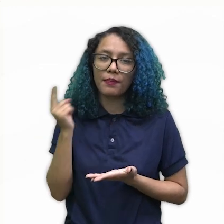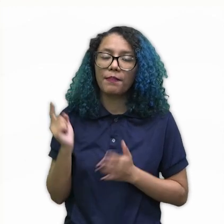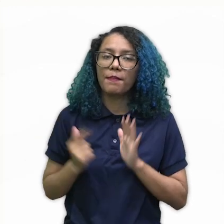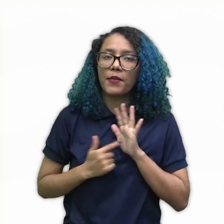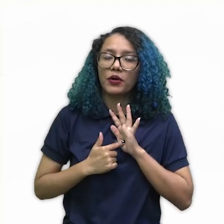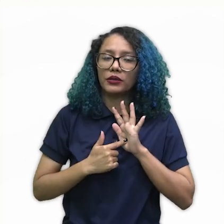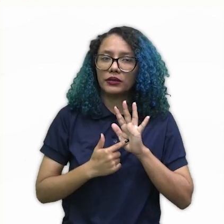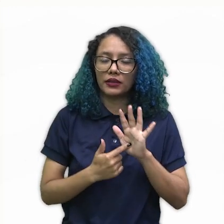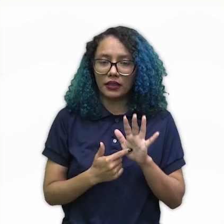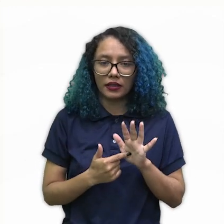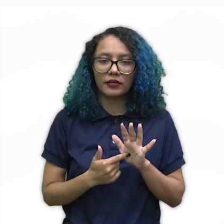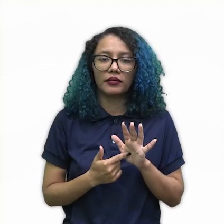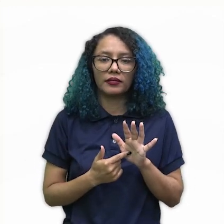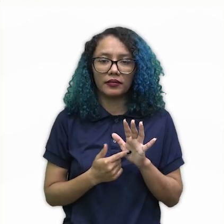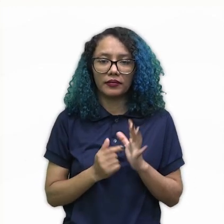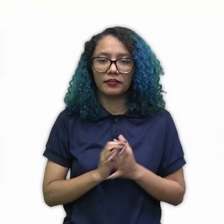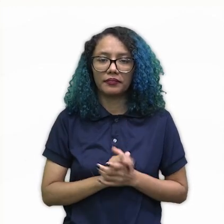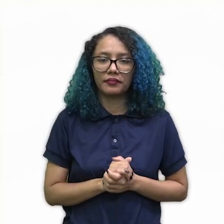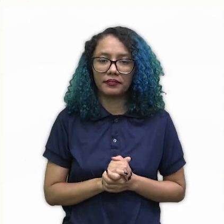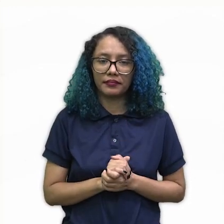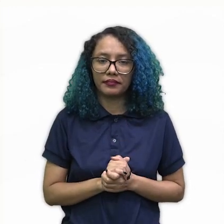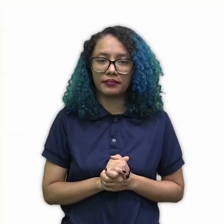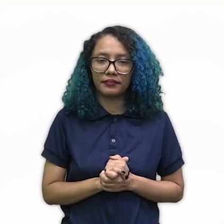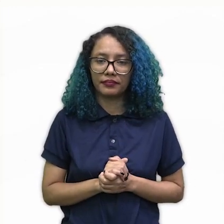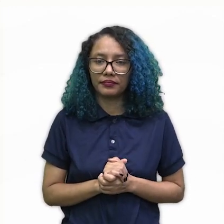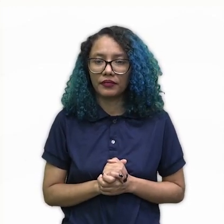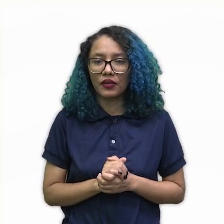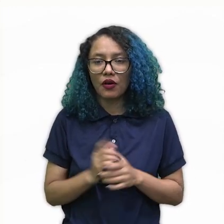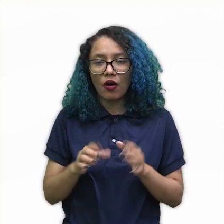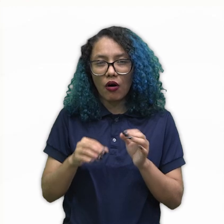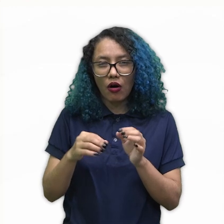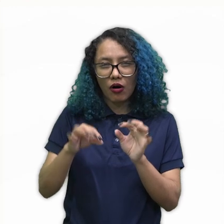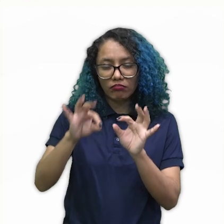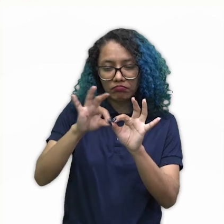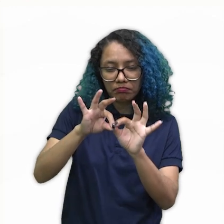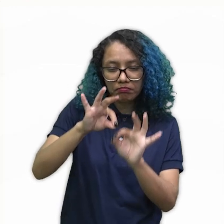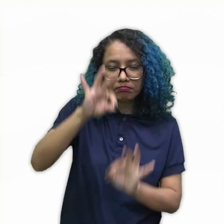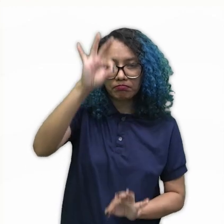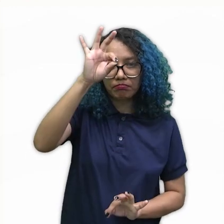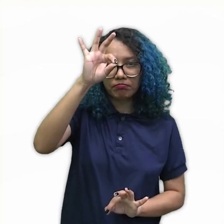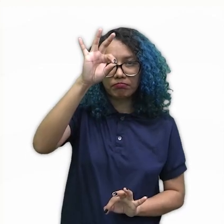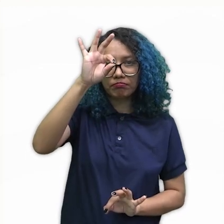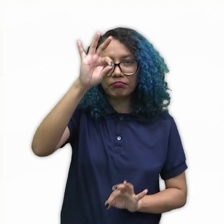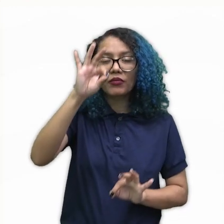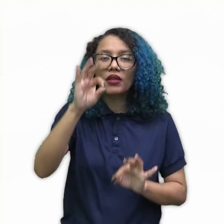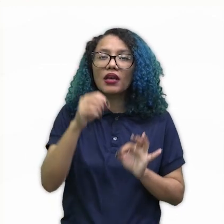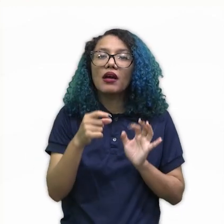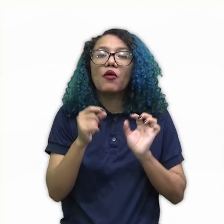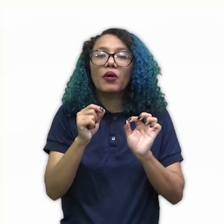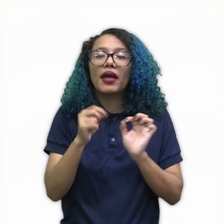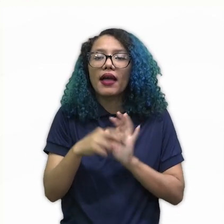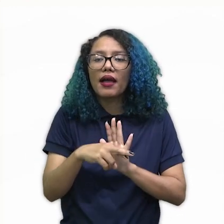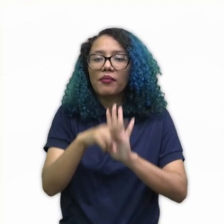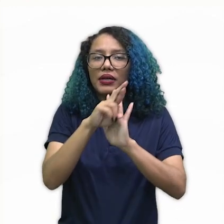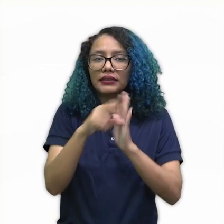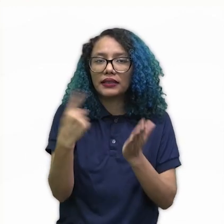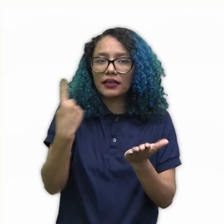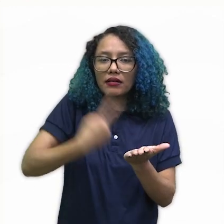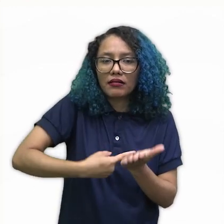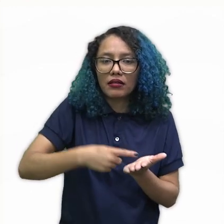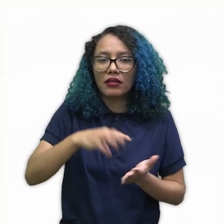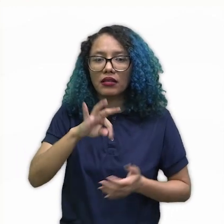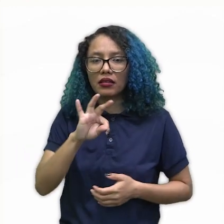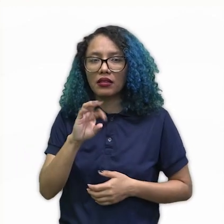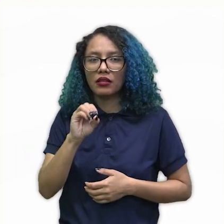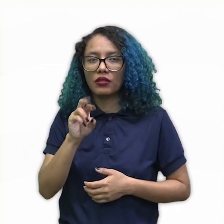mostra o território brasileiro, e nós temos aqui uma linha que marca a linha do Tratado de Tordesilhas. E eu gostaria de enfatizar para